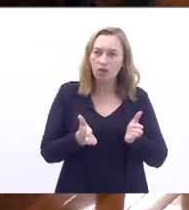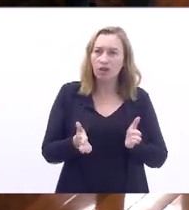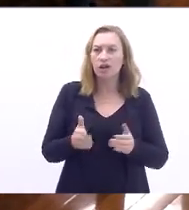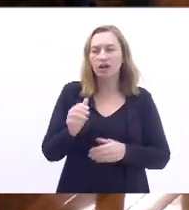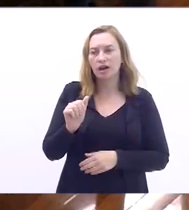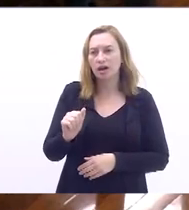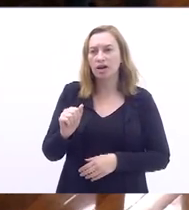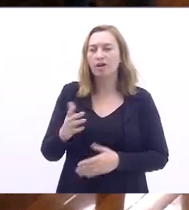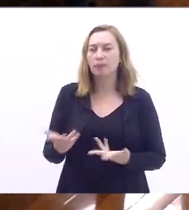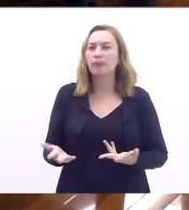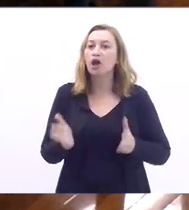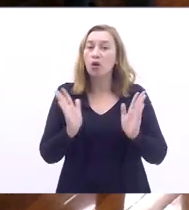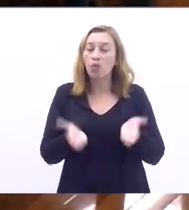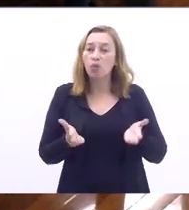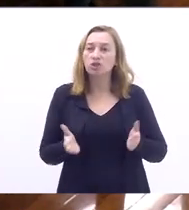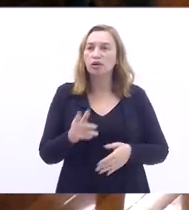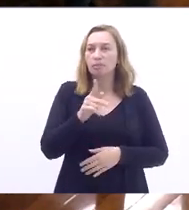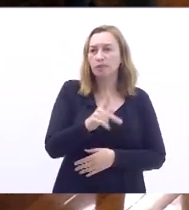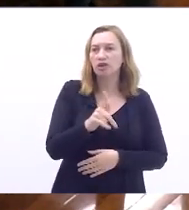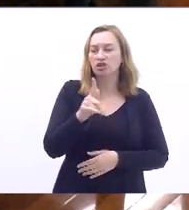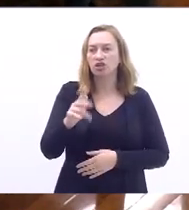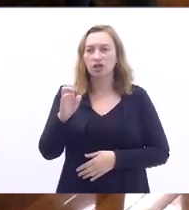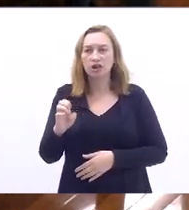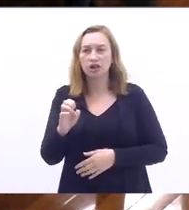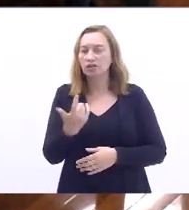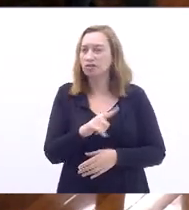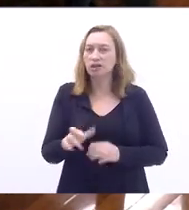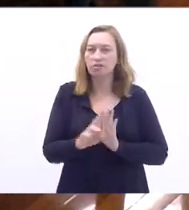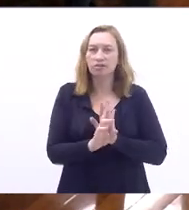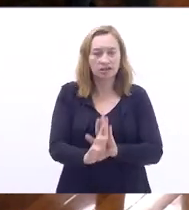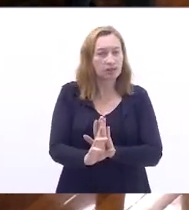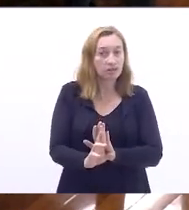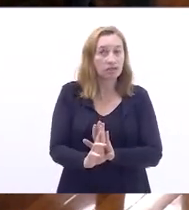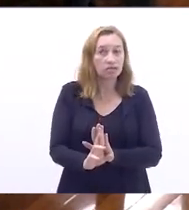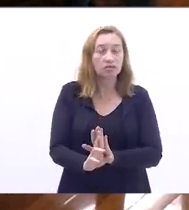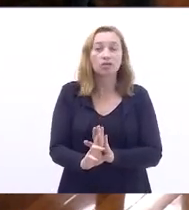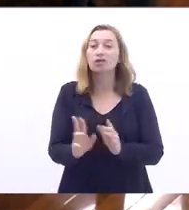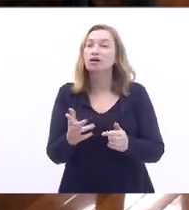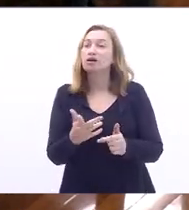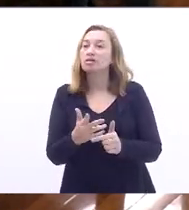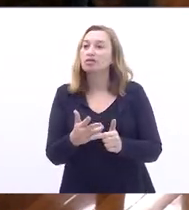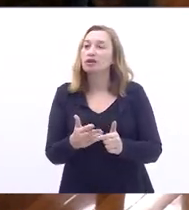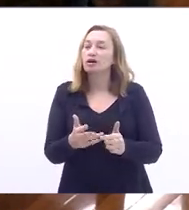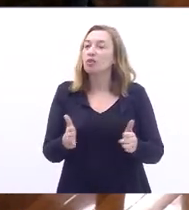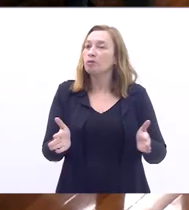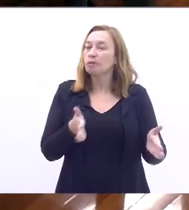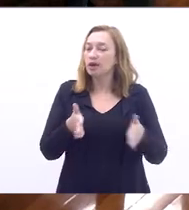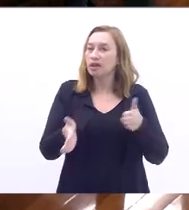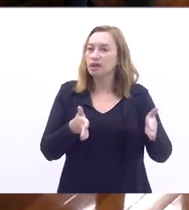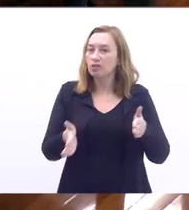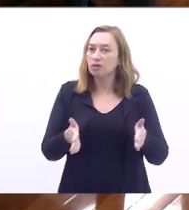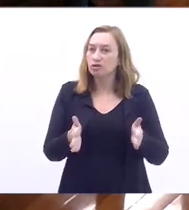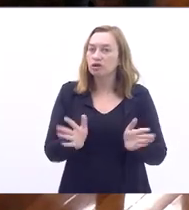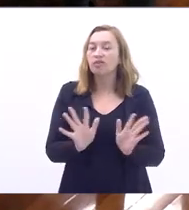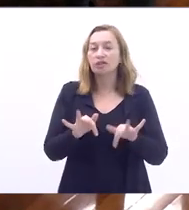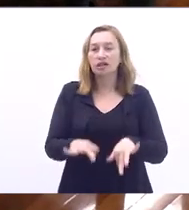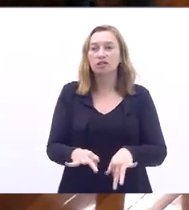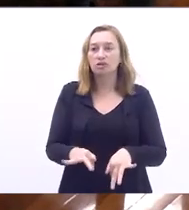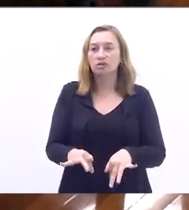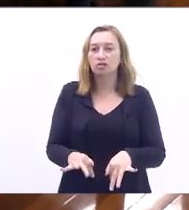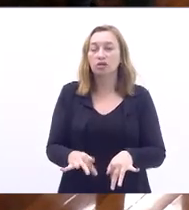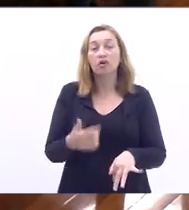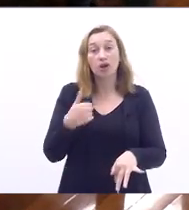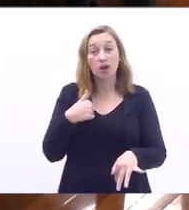consegue hoje por exemplo rapidinho e está sem apresentação no colar aqui ver se eu mandar tu não encaminharam nova representação esse